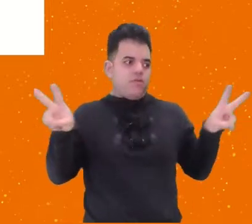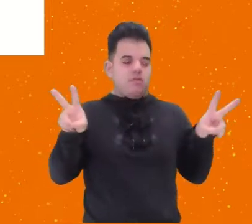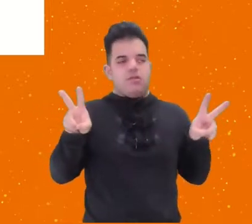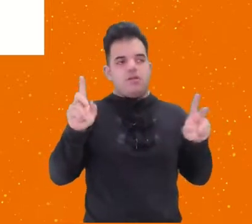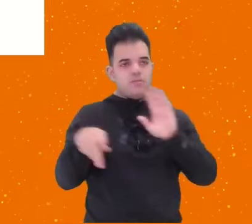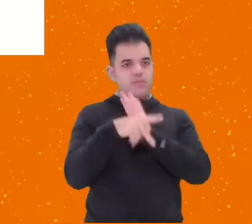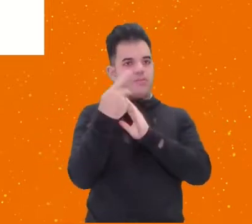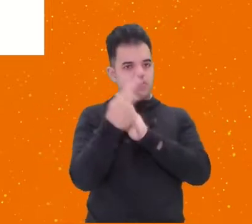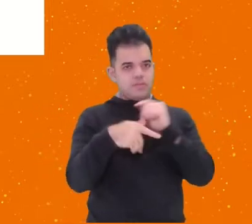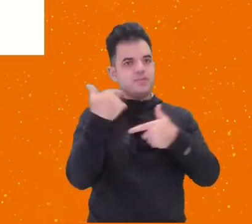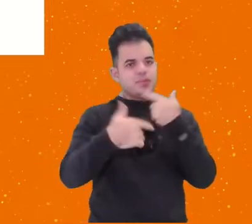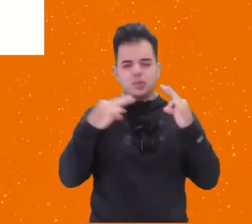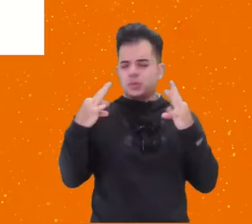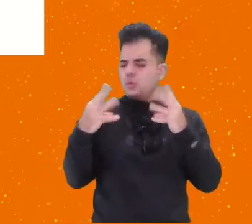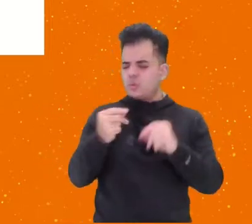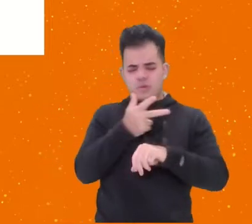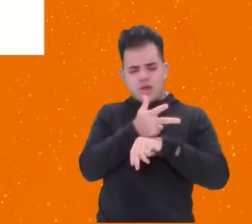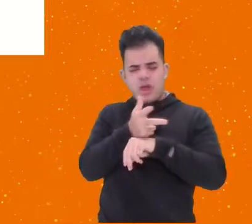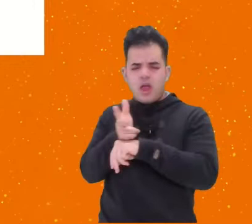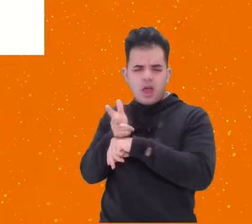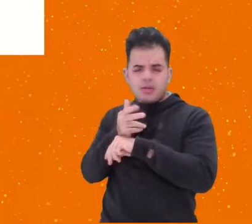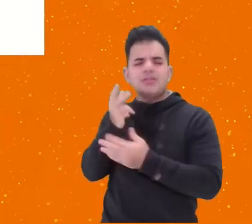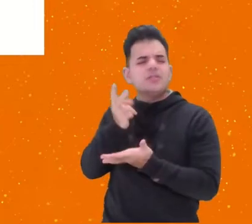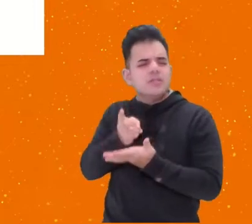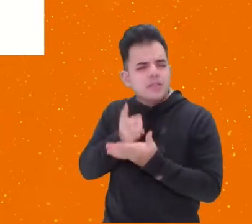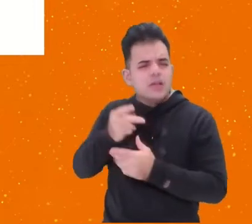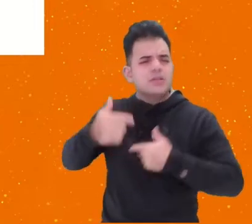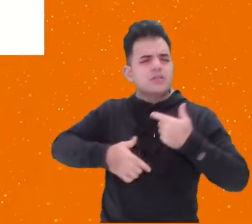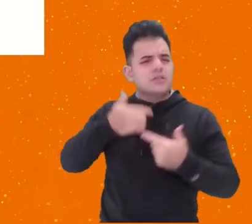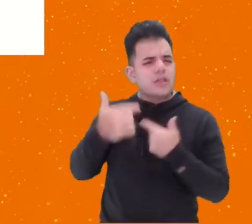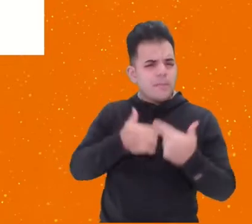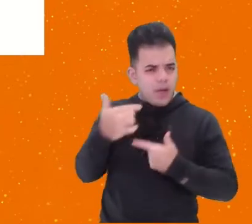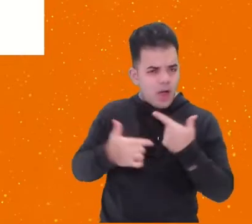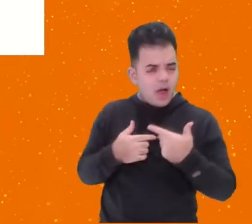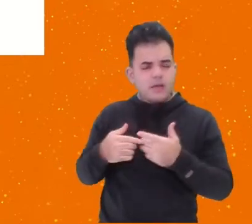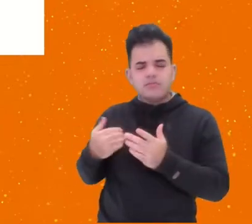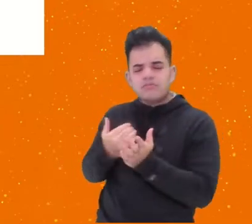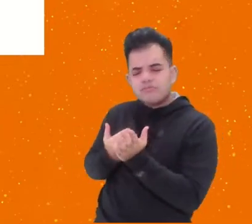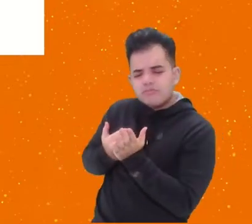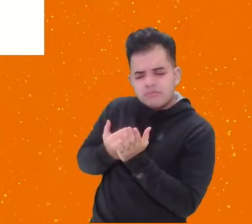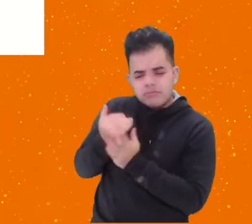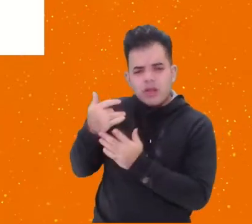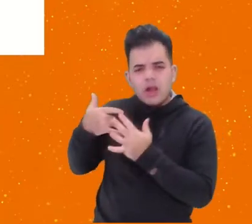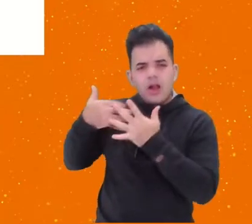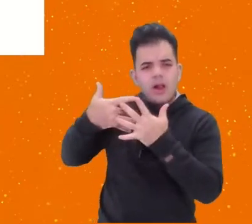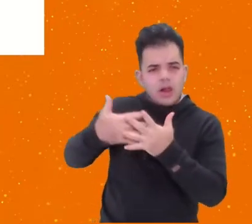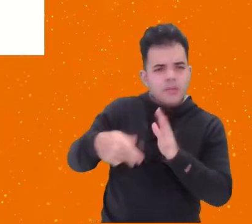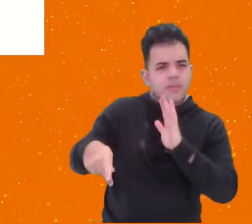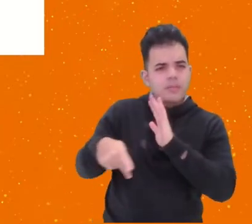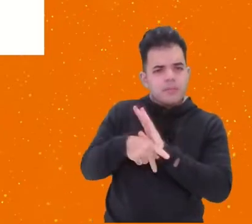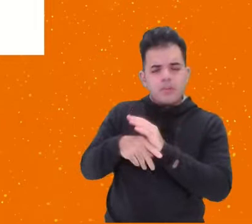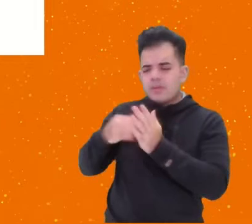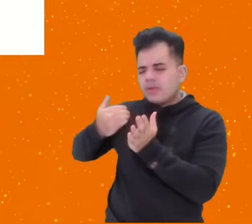de todas as câmeras. Então a Arri sempre trabalhou. Desde de Alexas maiores, do